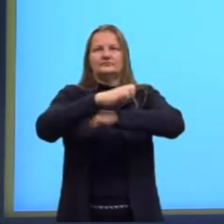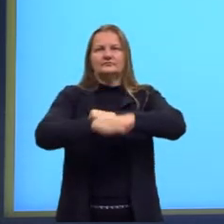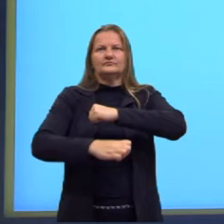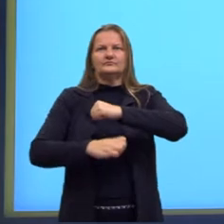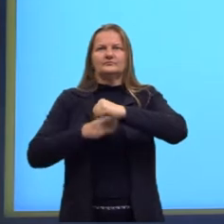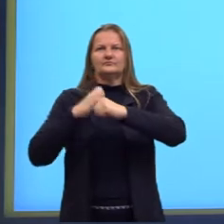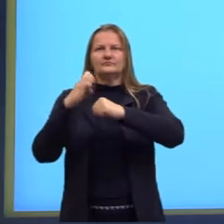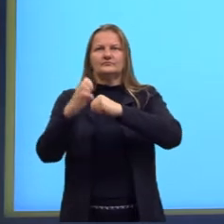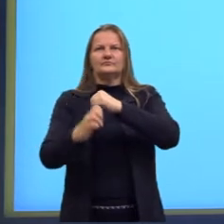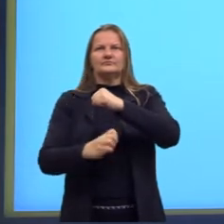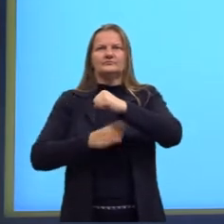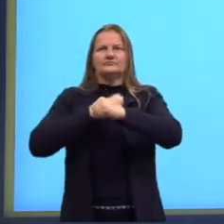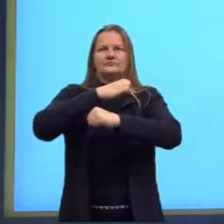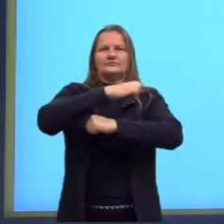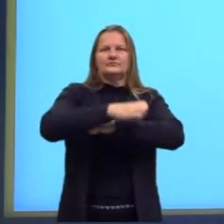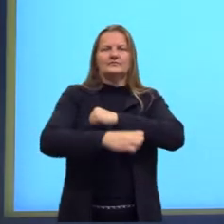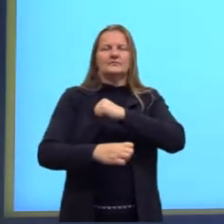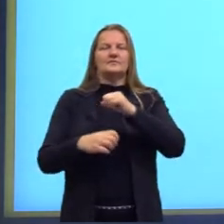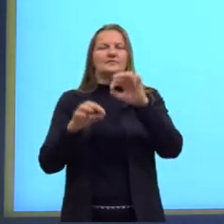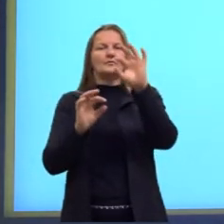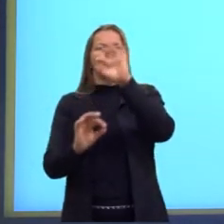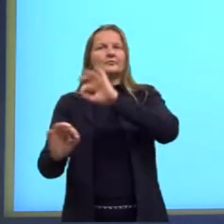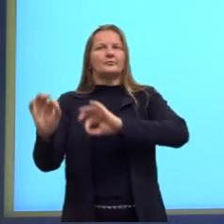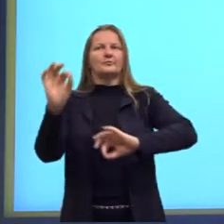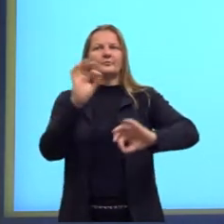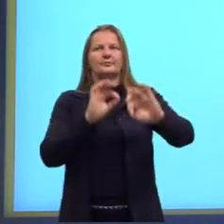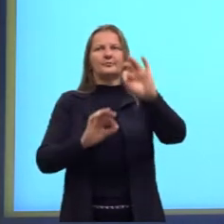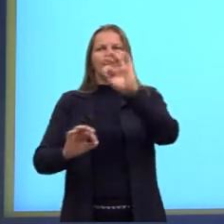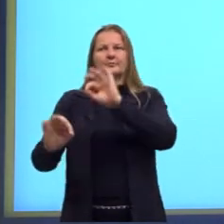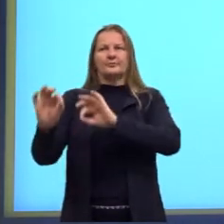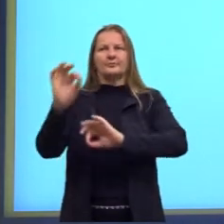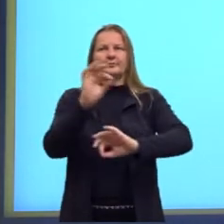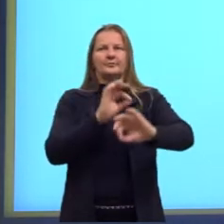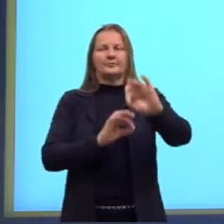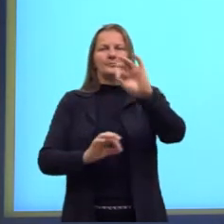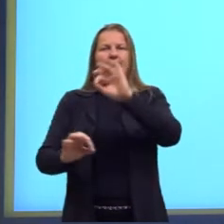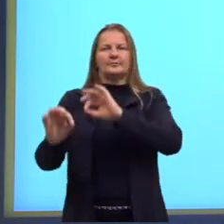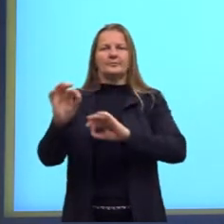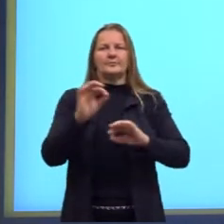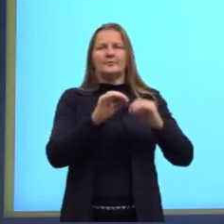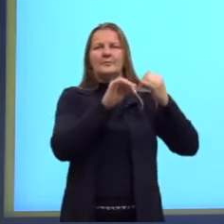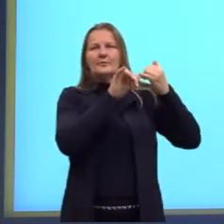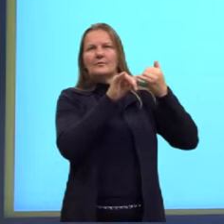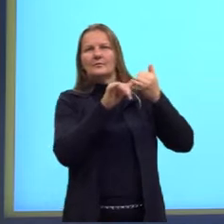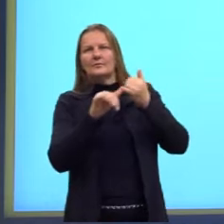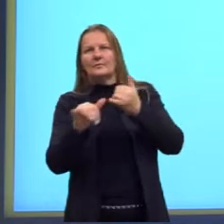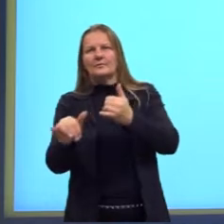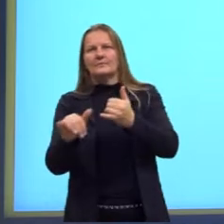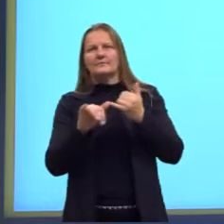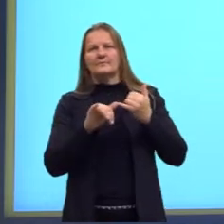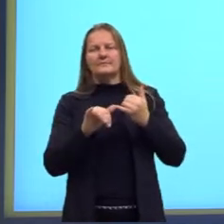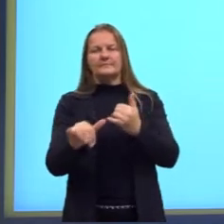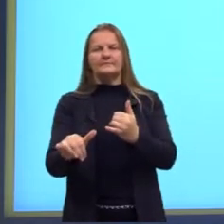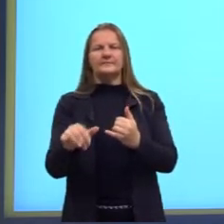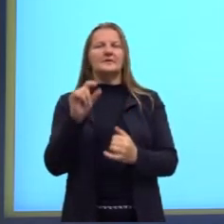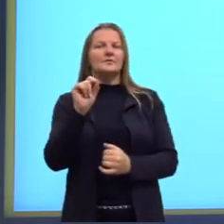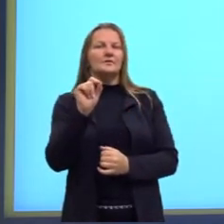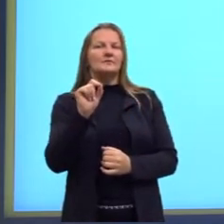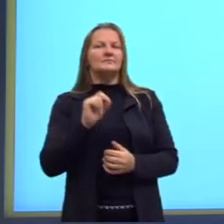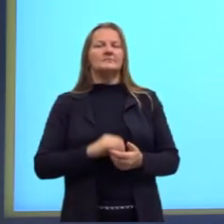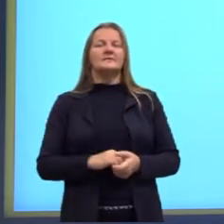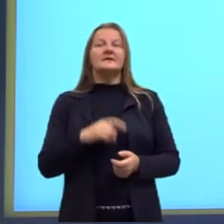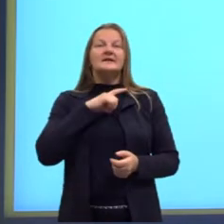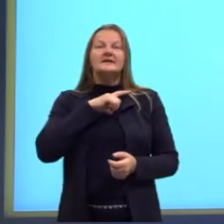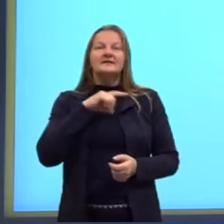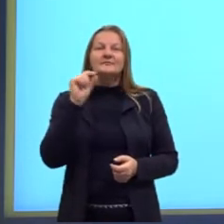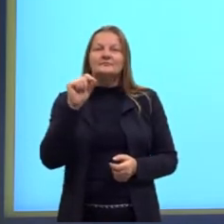eles estão de certa forma desorganizados tá então quando a gente passa uma corrente a gente quer dizer então que a